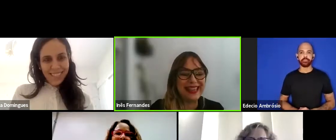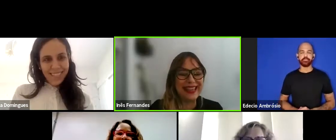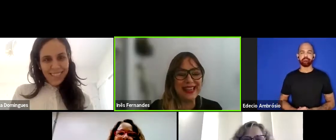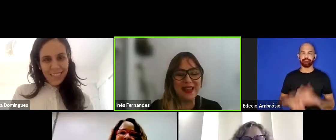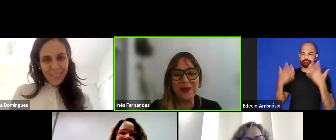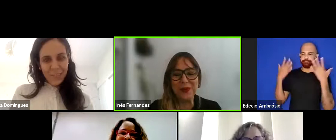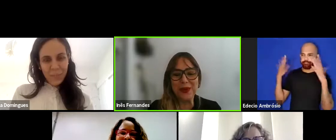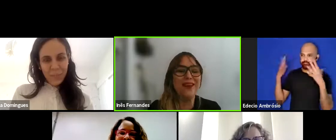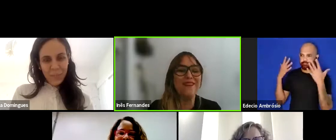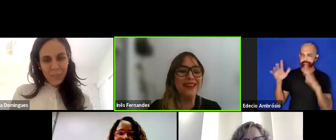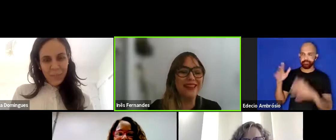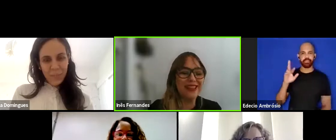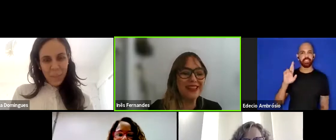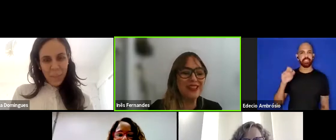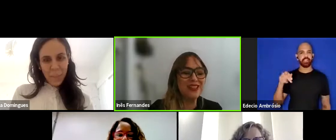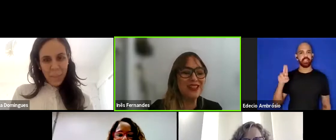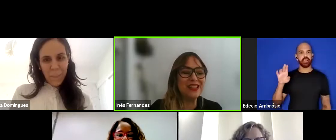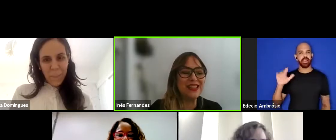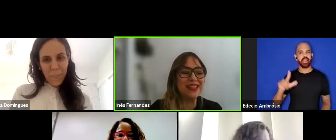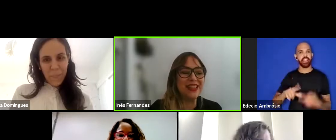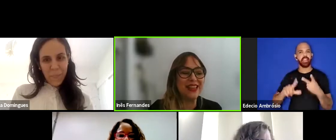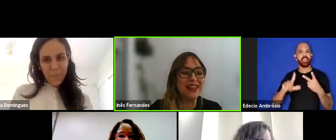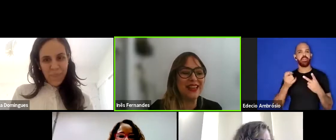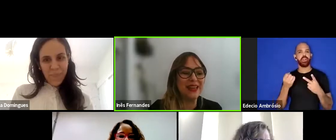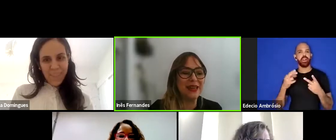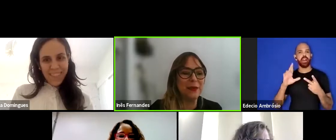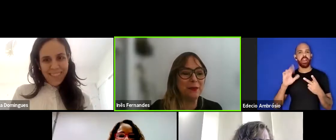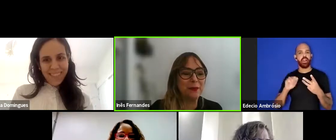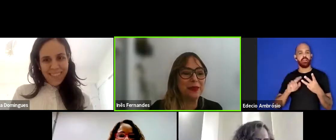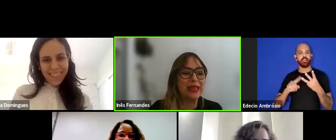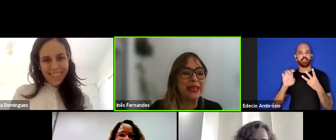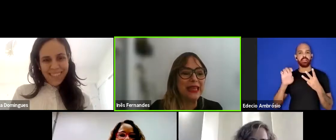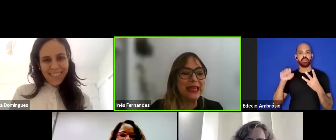Parabéns, Raquel, Laura, Nirtes.